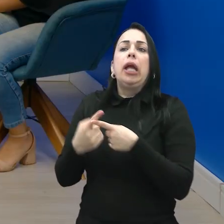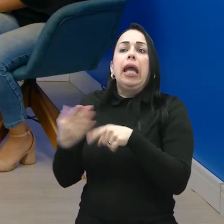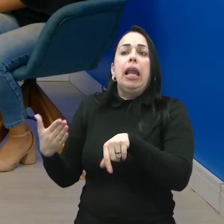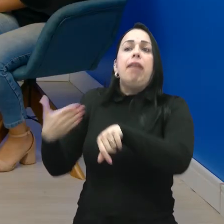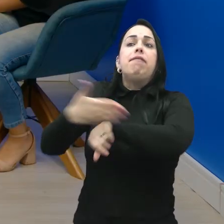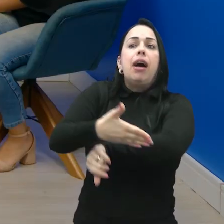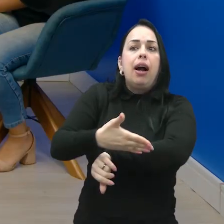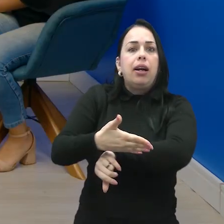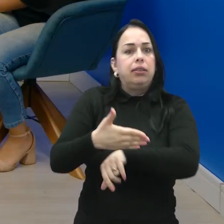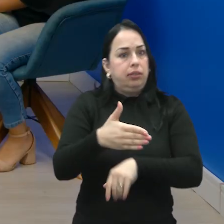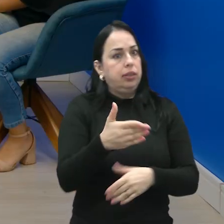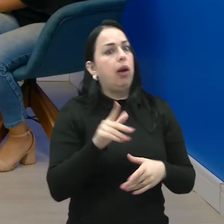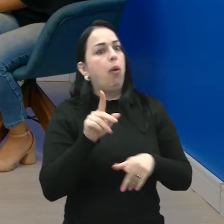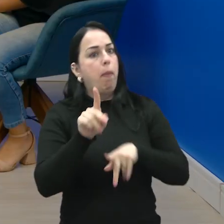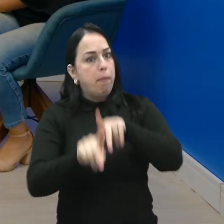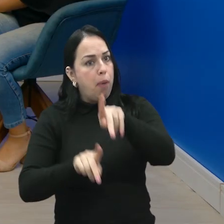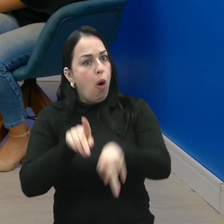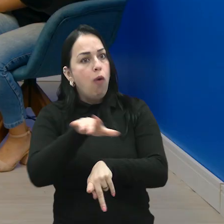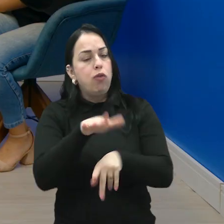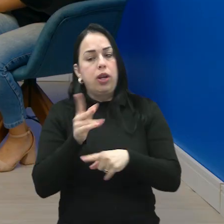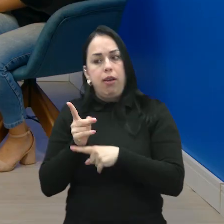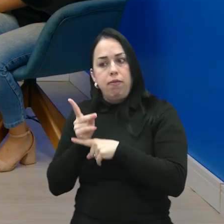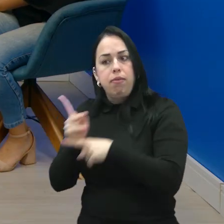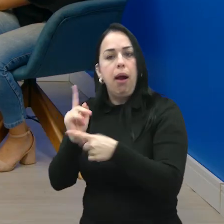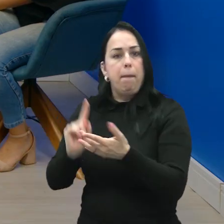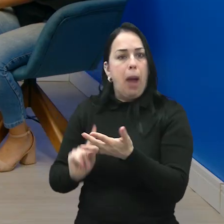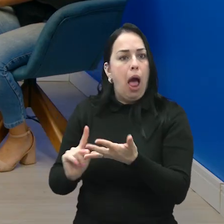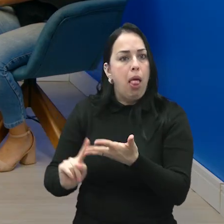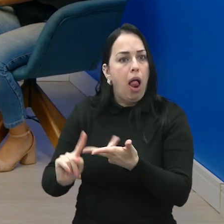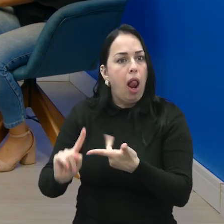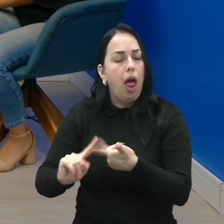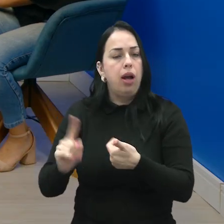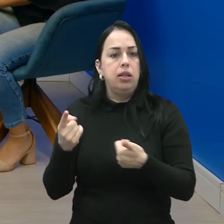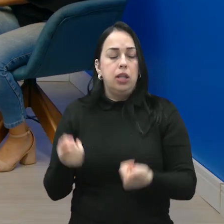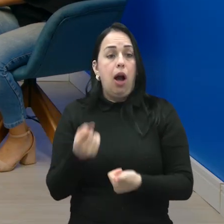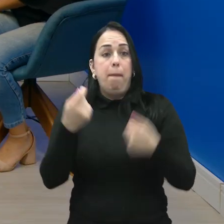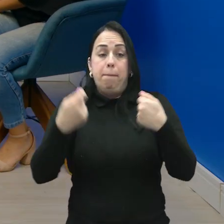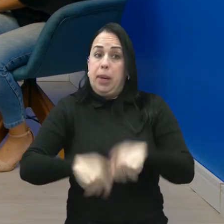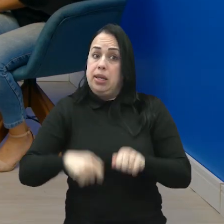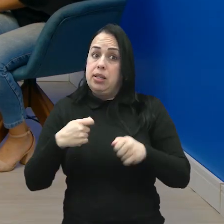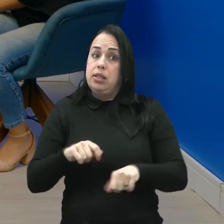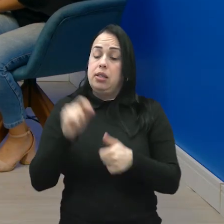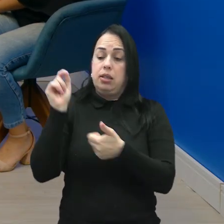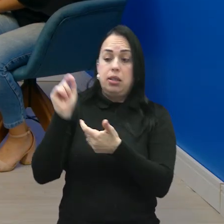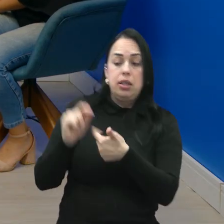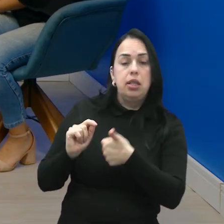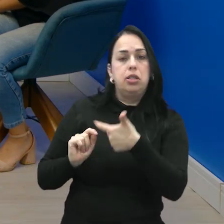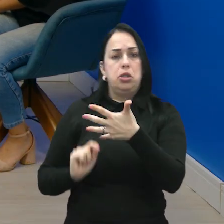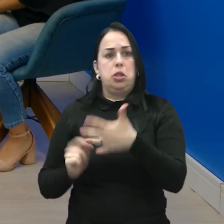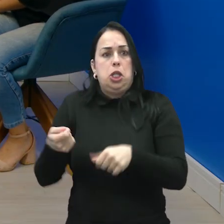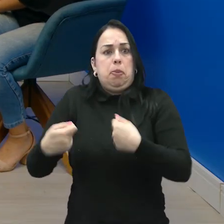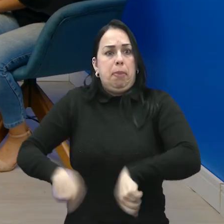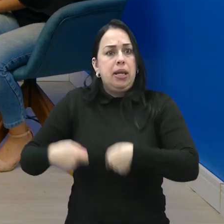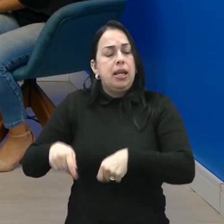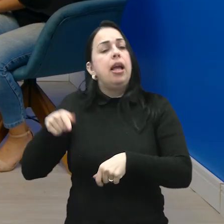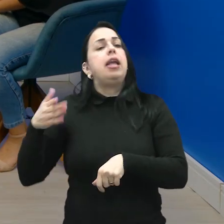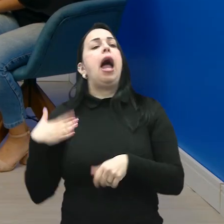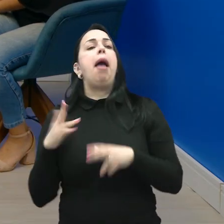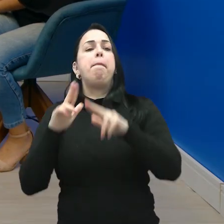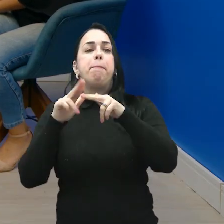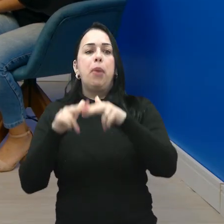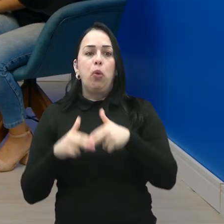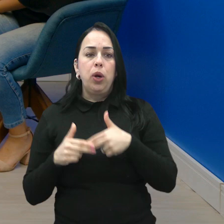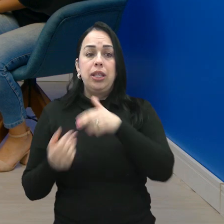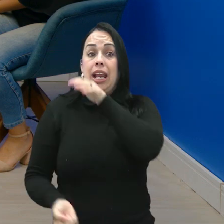dele... Claro, aí vai o papel da população, que vem, traz a demanda para o vereador. Olha, estamos precisando disso, estamos precisando daquilo, e